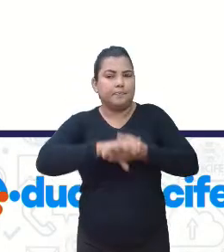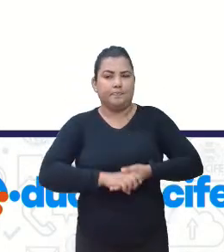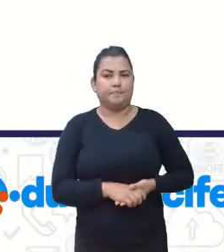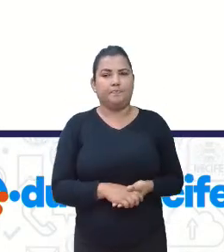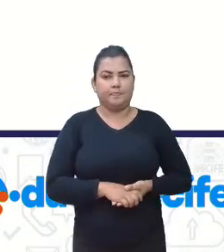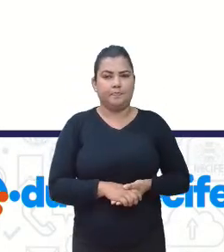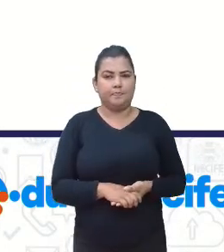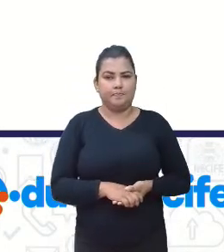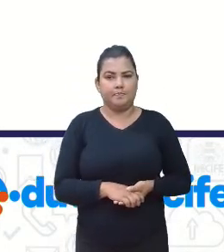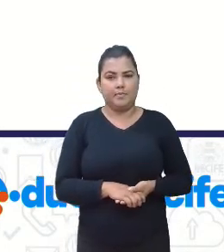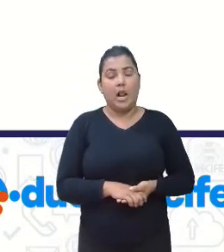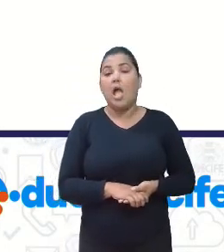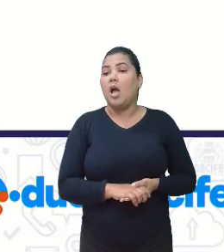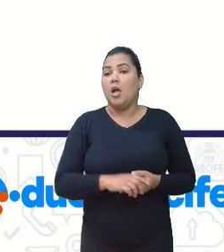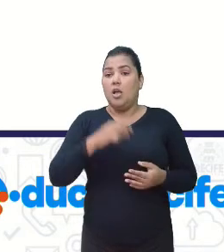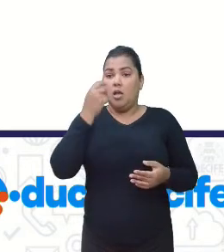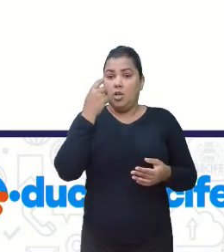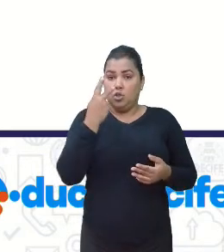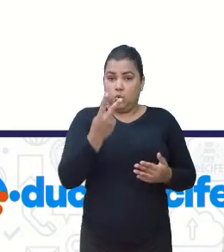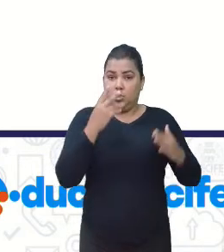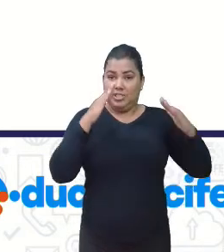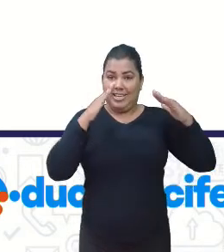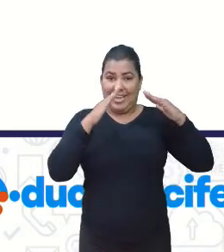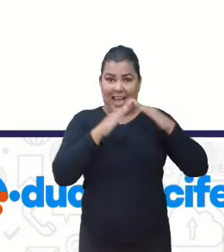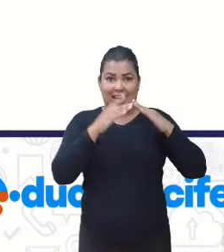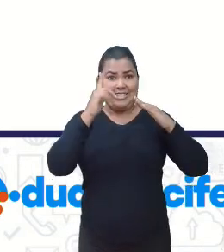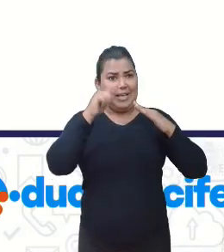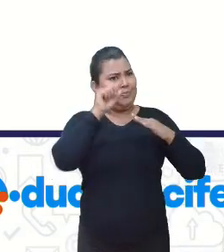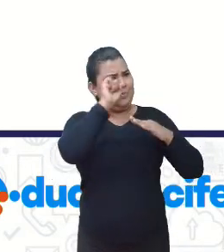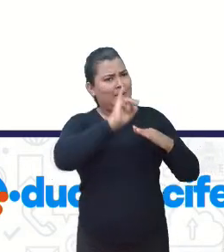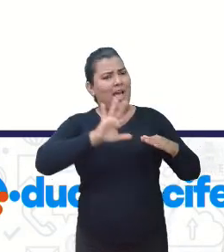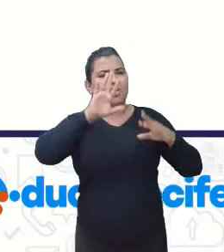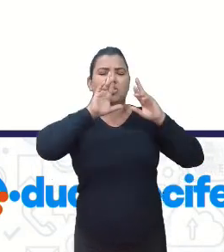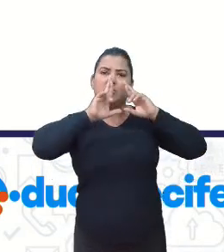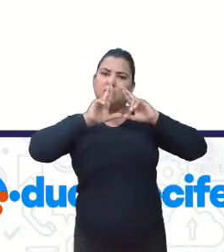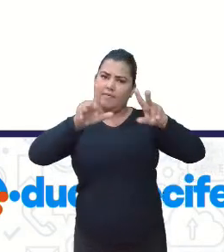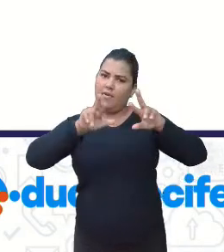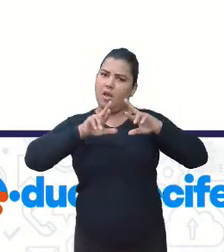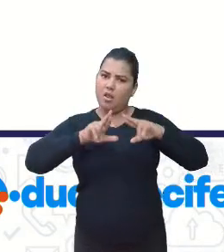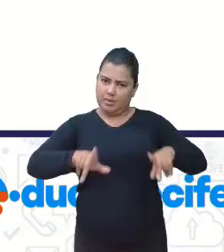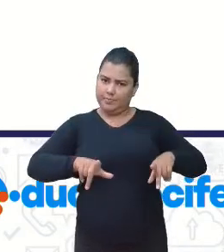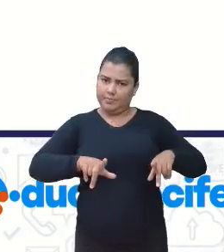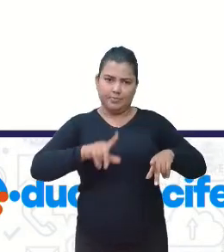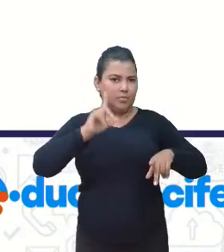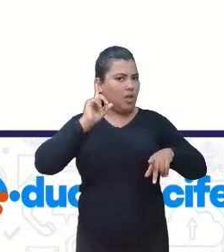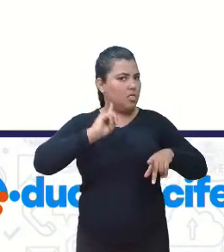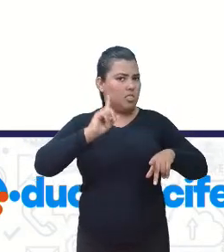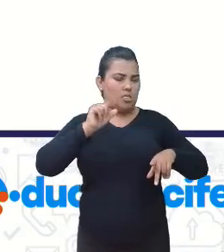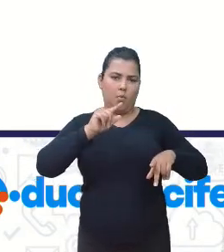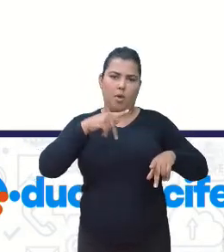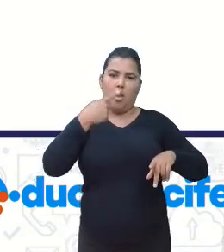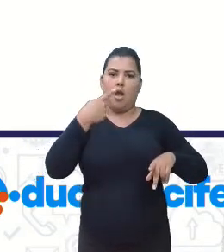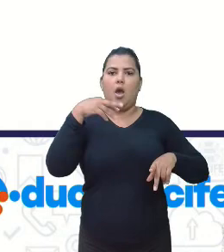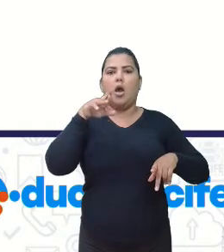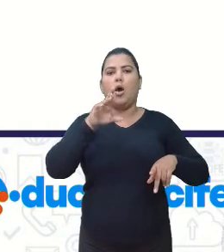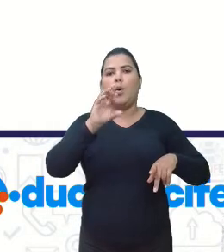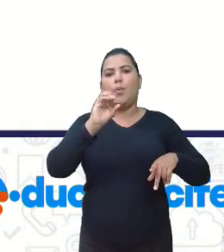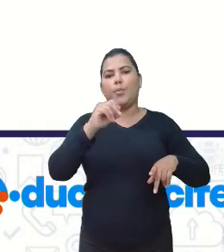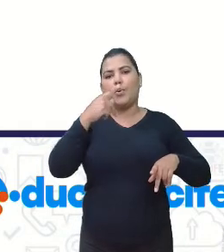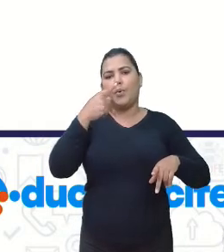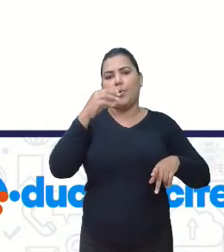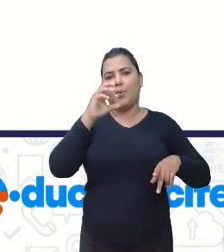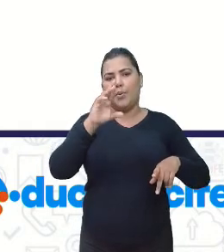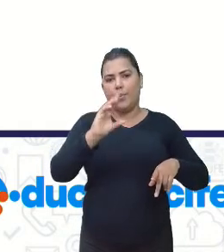Veja, as casas são visivelmente diferentes. Elas não são proporcionais. E por que eu utilizei essas duas